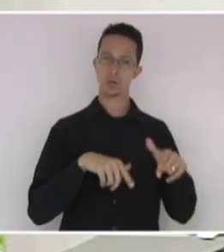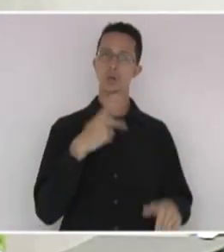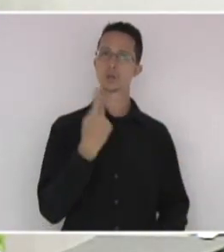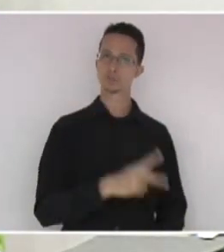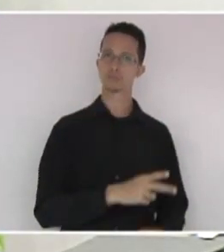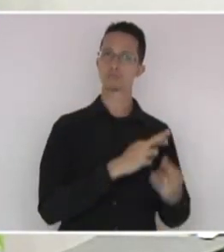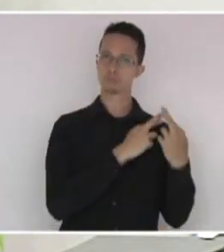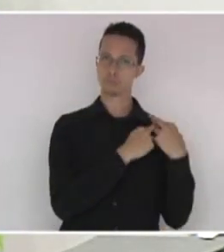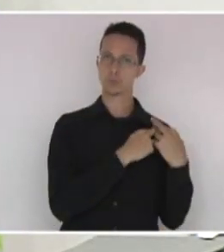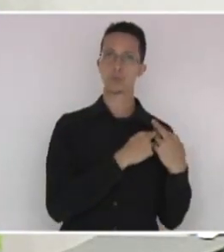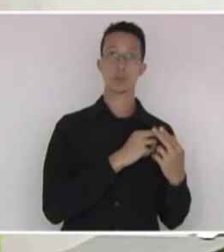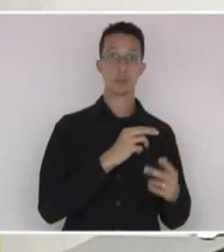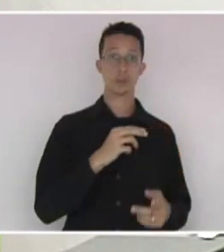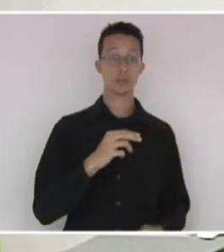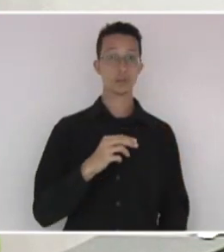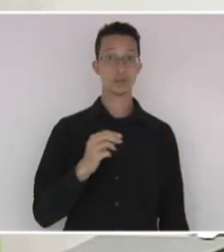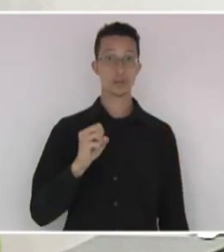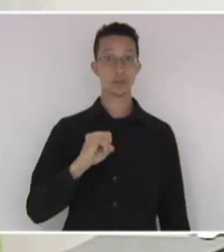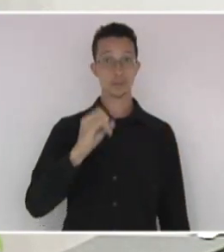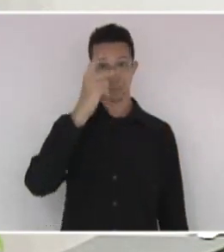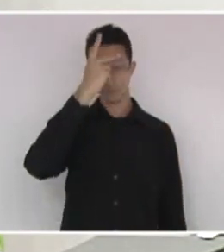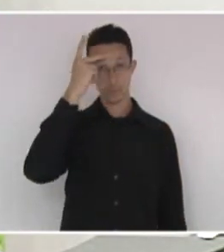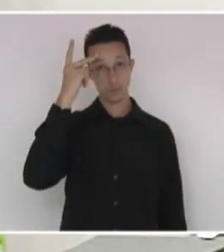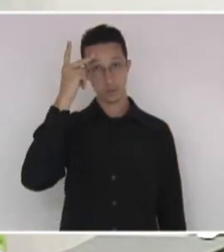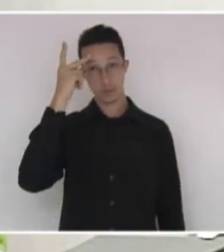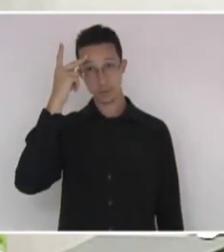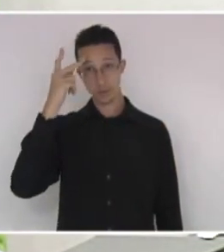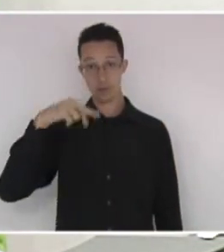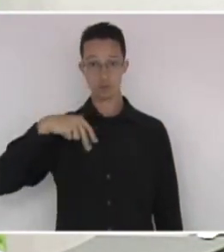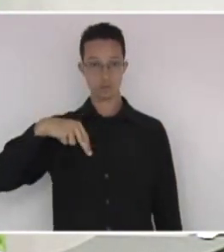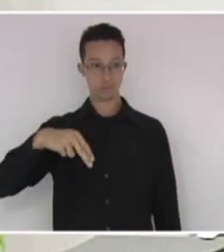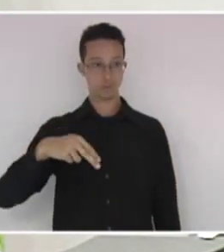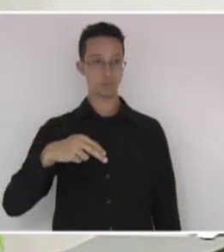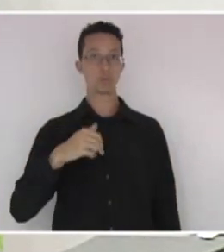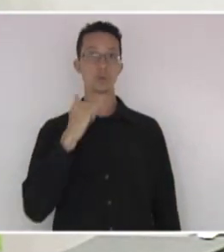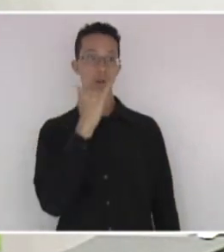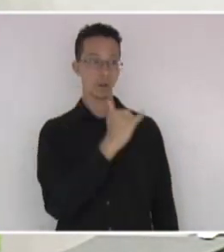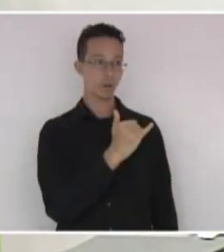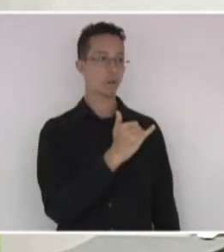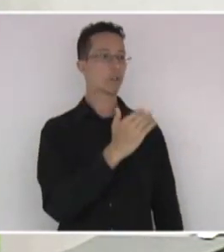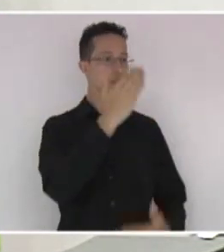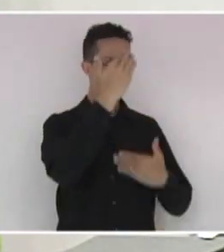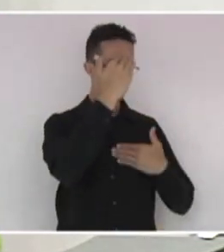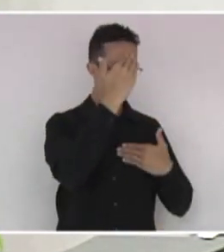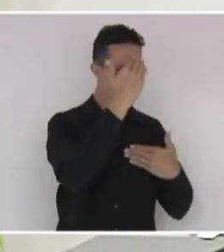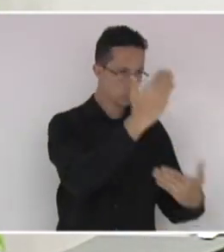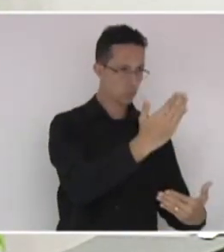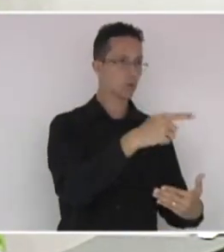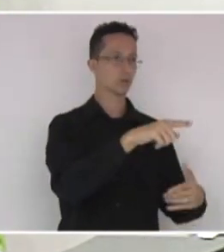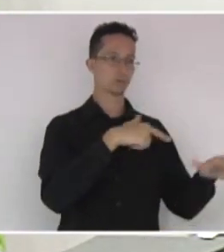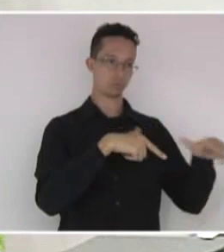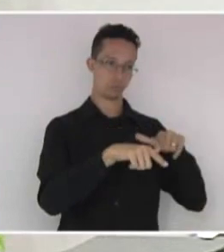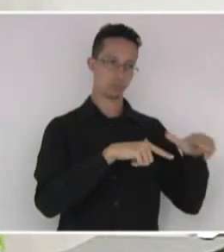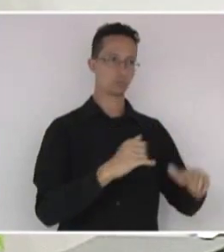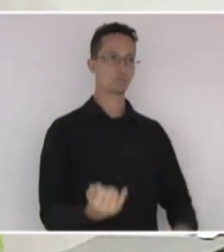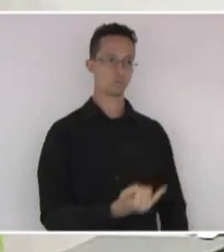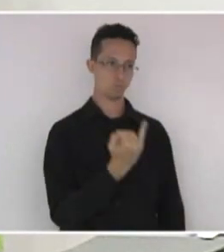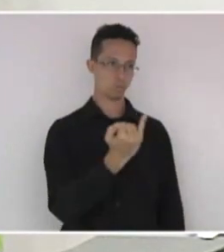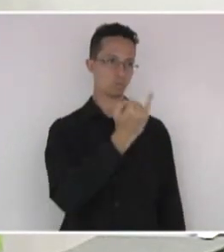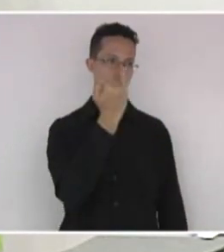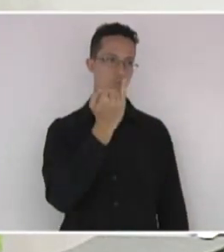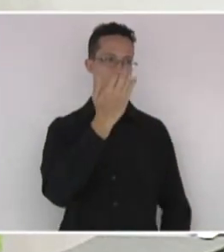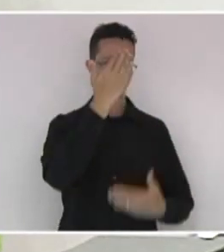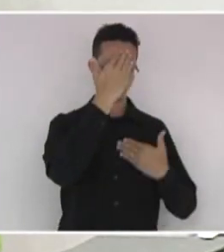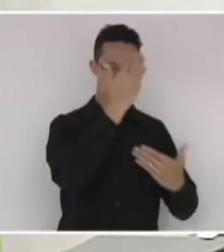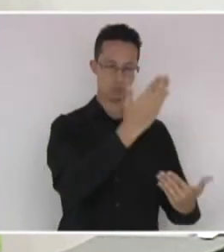passa alguém e diz, valeu, cara, a tua presença aqui ajuda, valeu, a tua palavra valeu, tudo